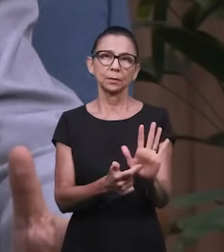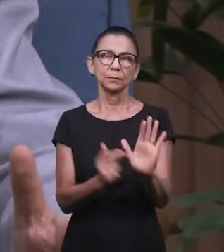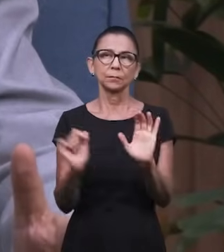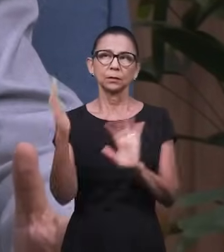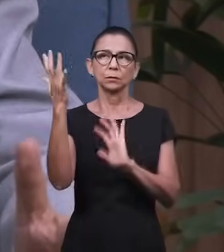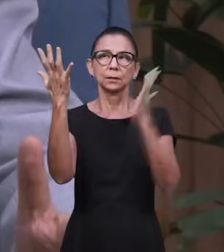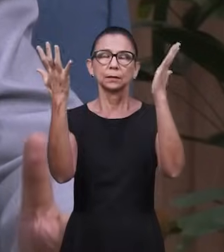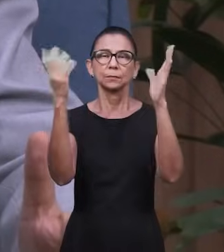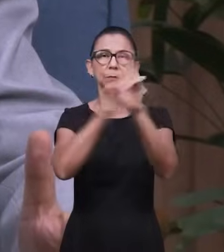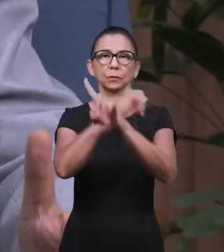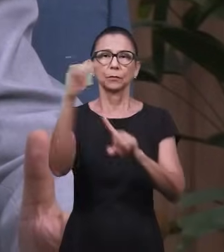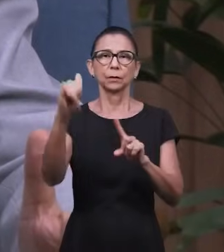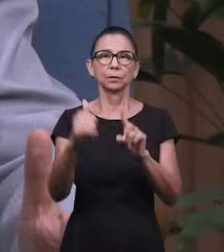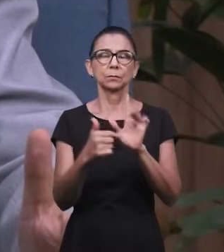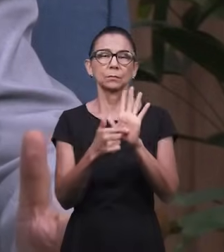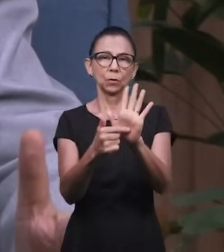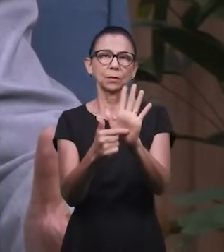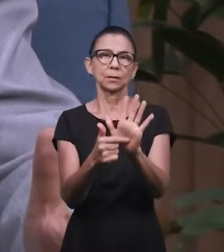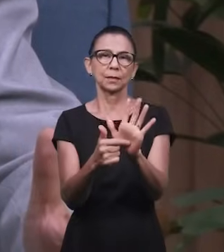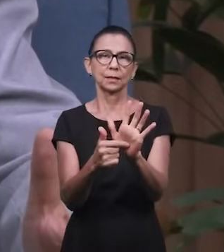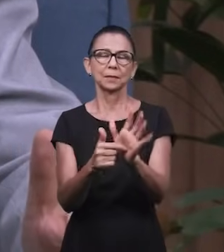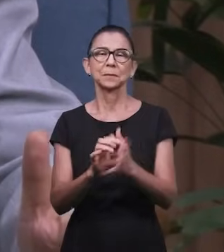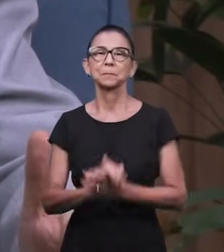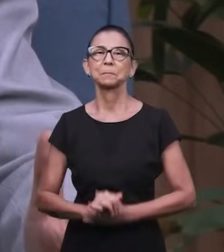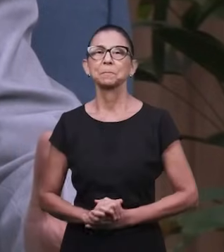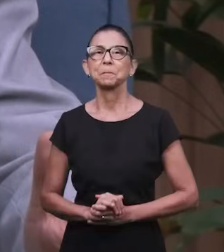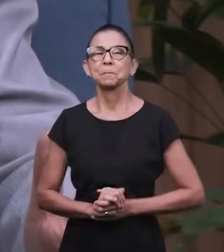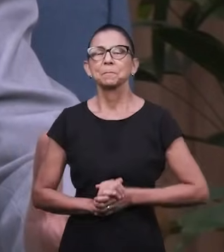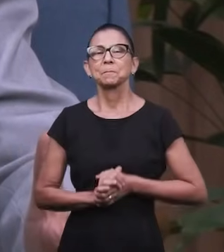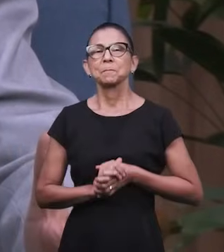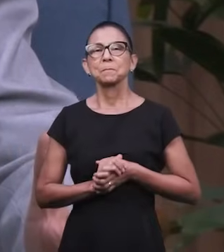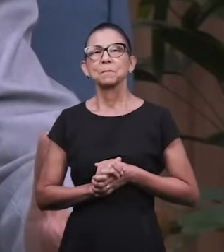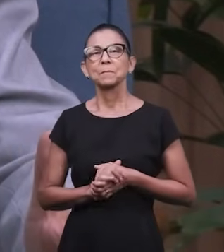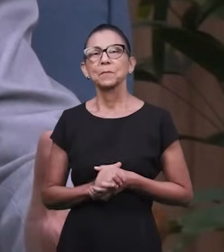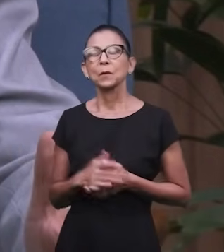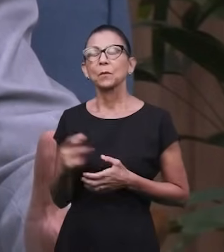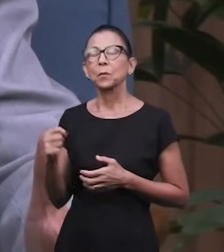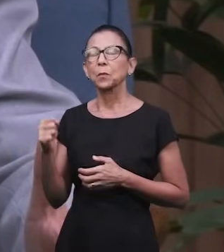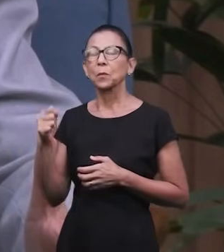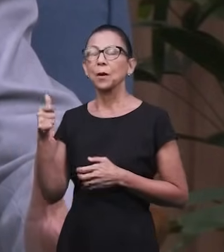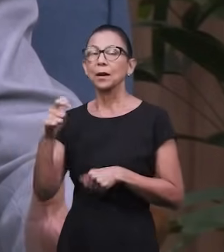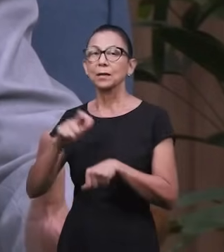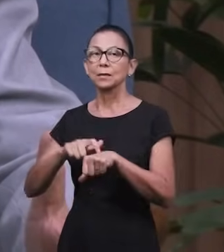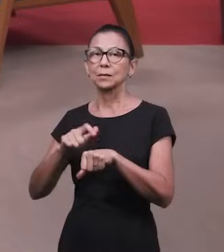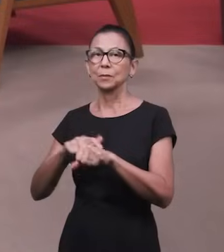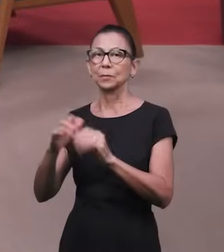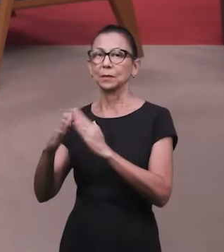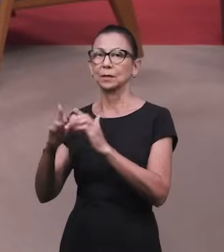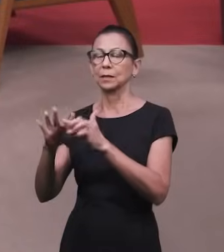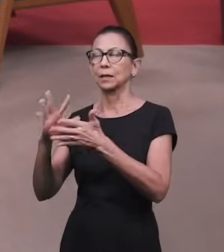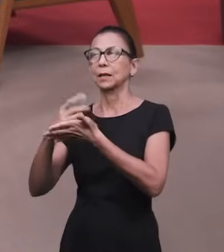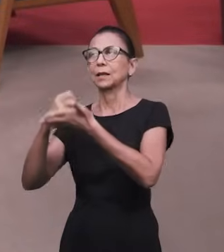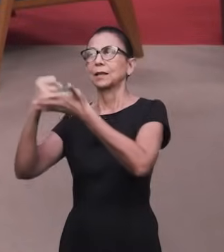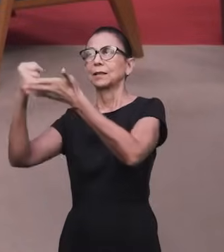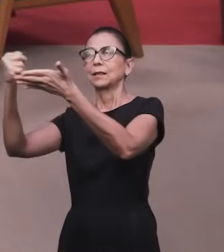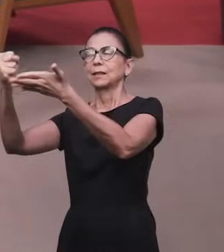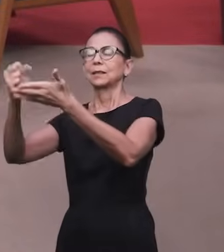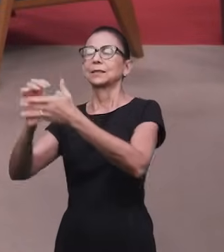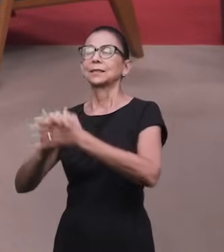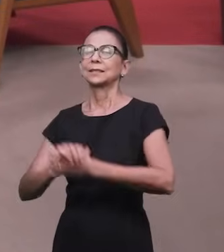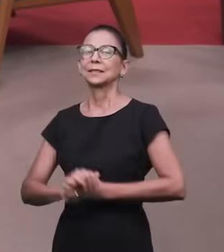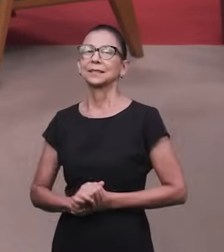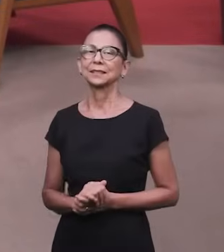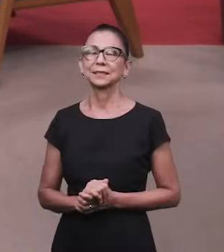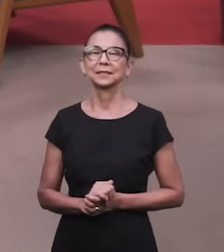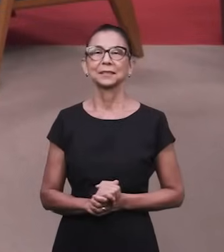agora estamos às vésperas do seu encerramento. Glórias ao Senhor. Aqui na terra. E está aqui a recompensa dos fiéis. A